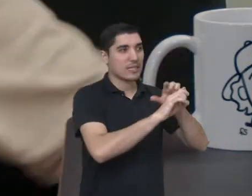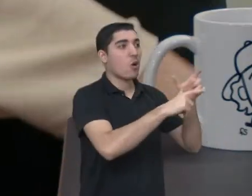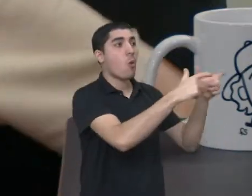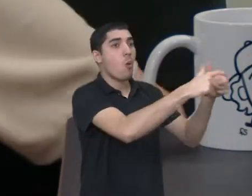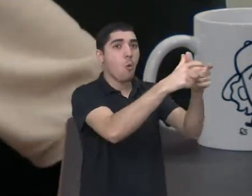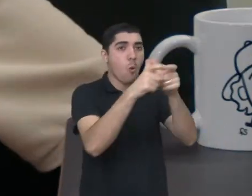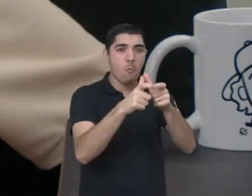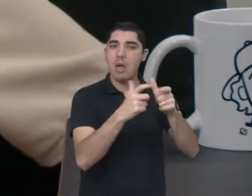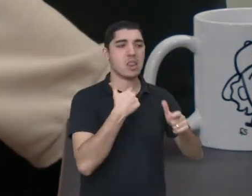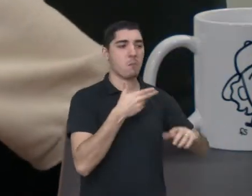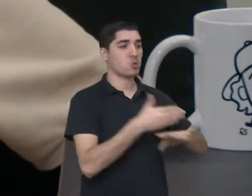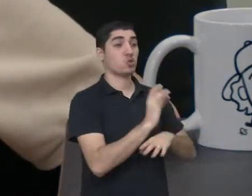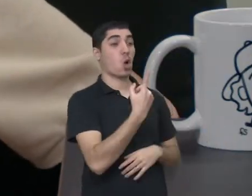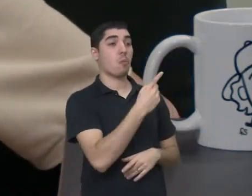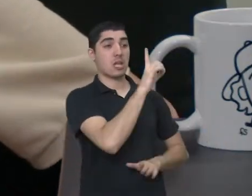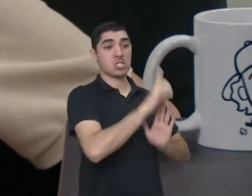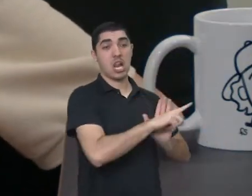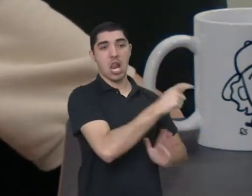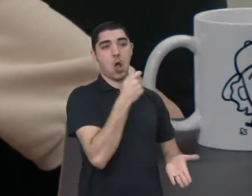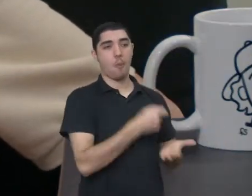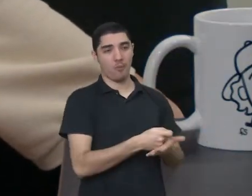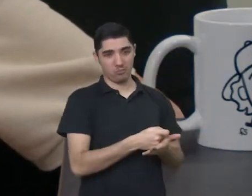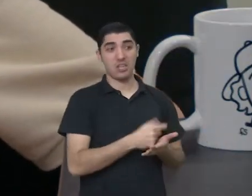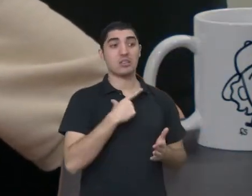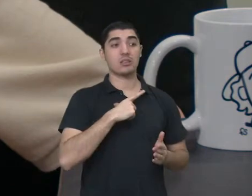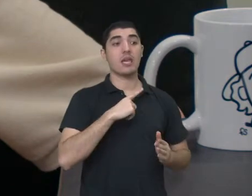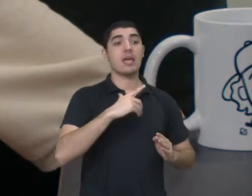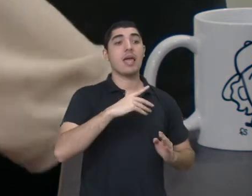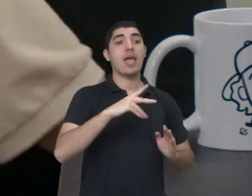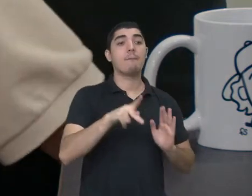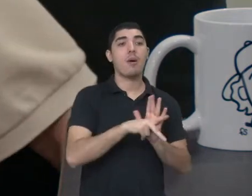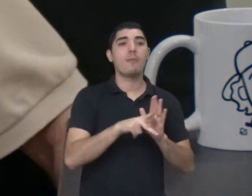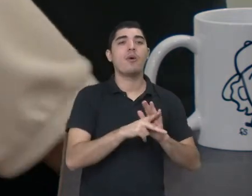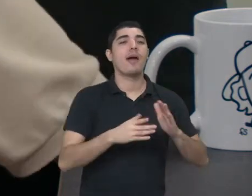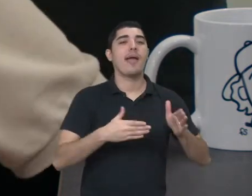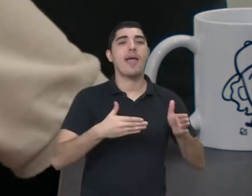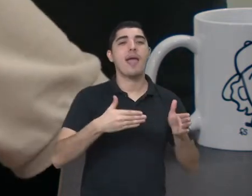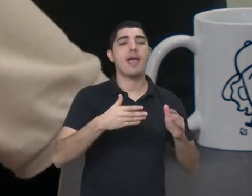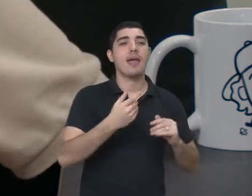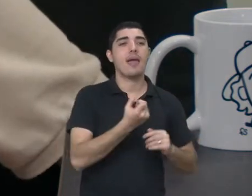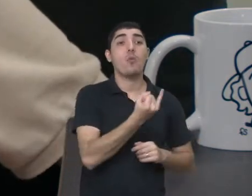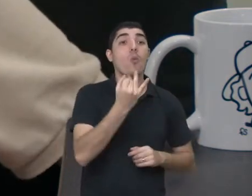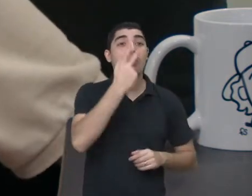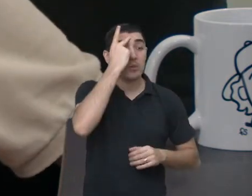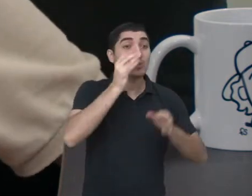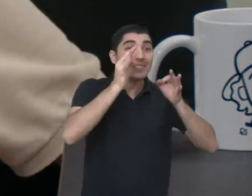que é feito pela Eleven, é com uma única câmera. Pô. Pode crer, mas você vê isso com bons olhos ou você